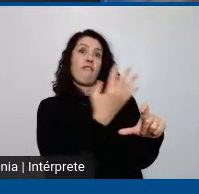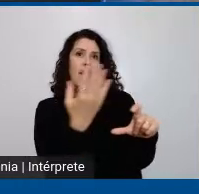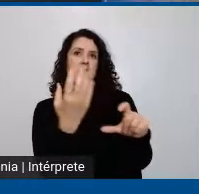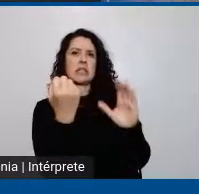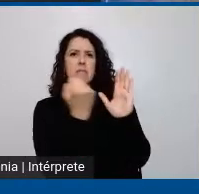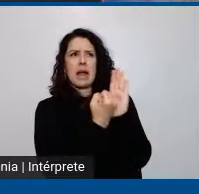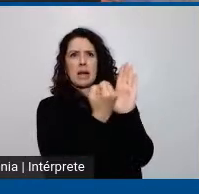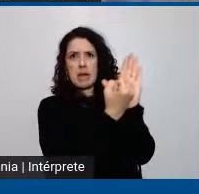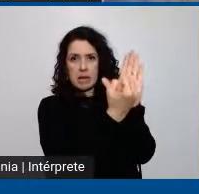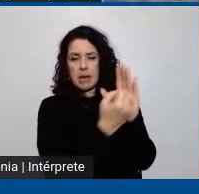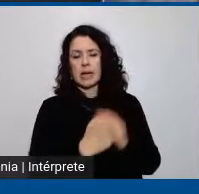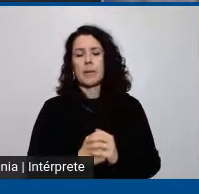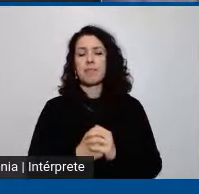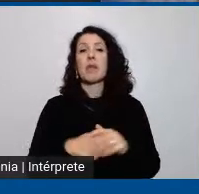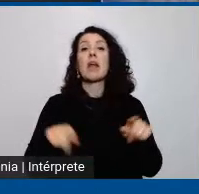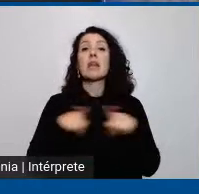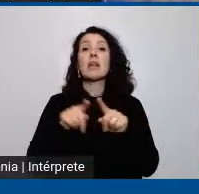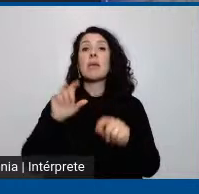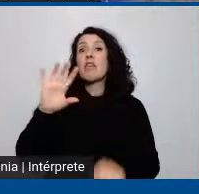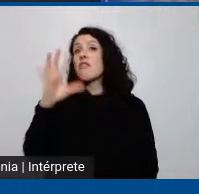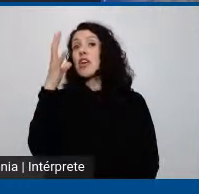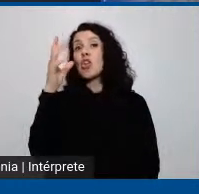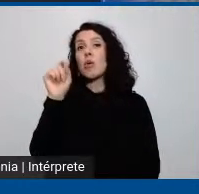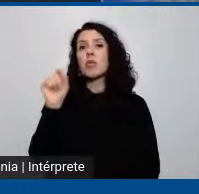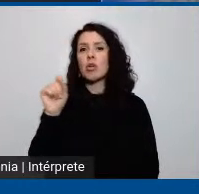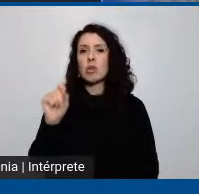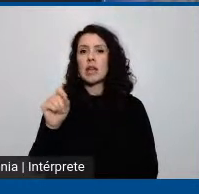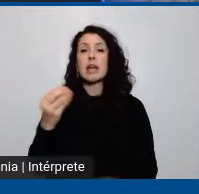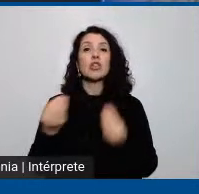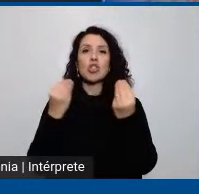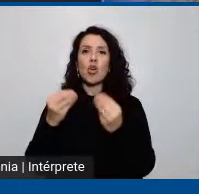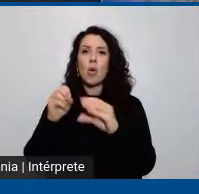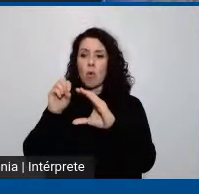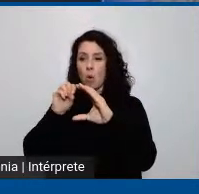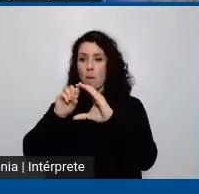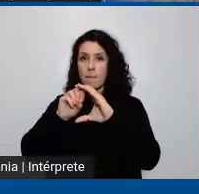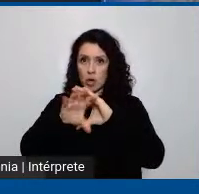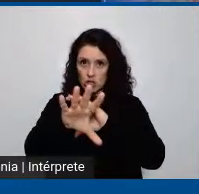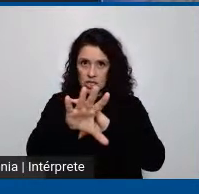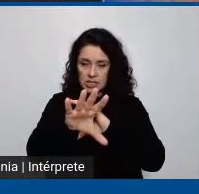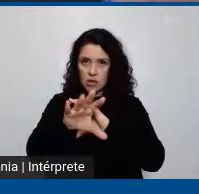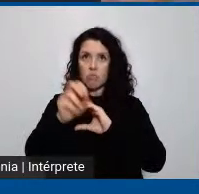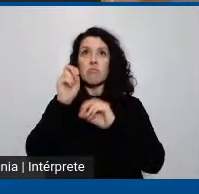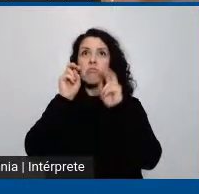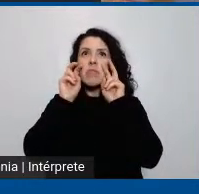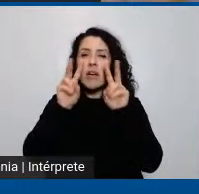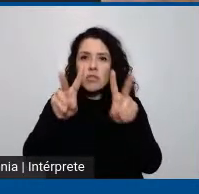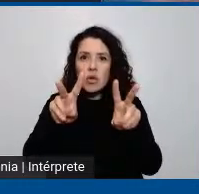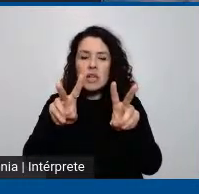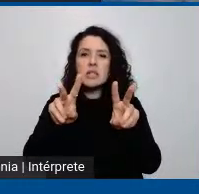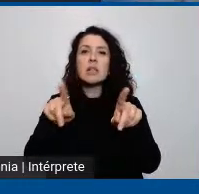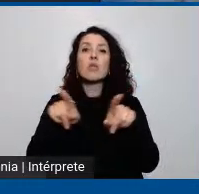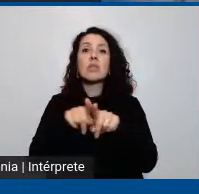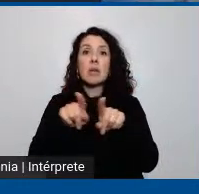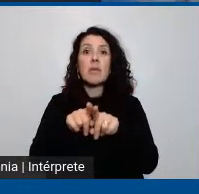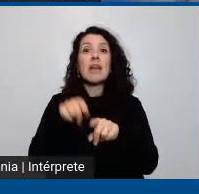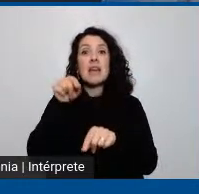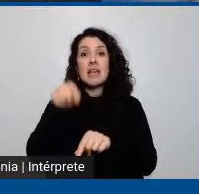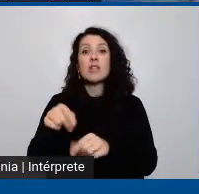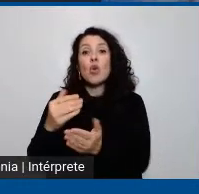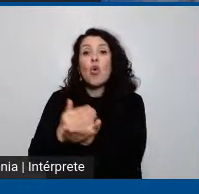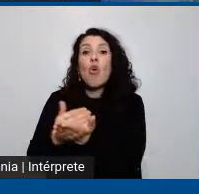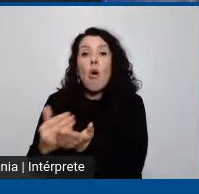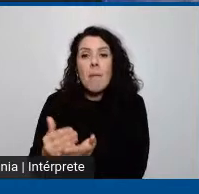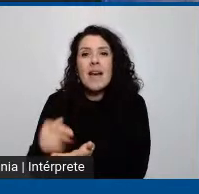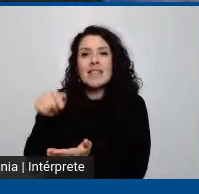também entender que o fenômeno simultâneo da projeção para visualização, da projeção imersiva, também ocorre aqui